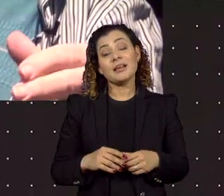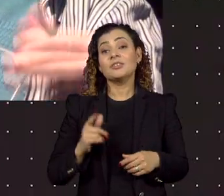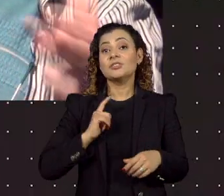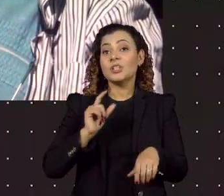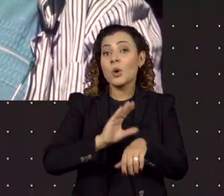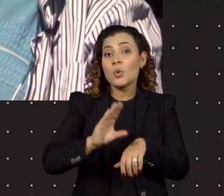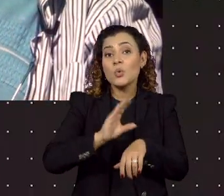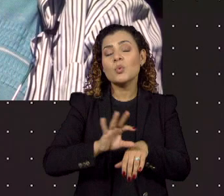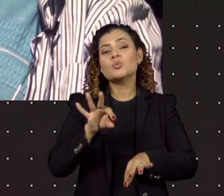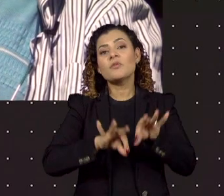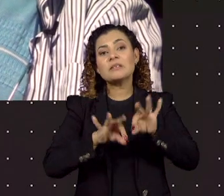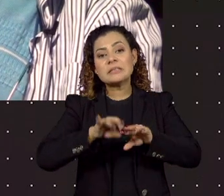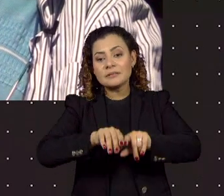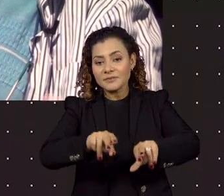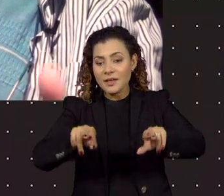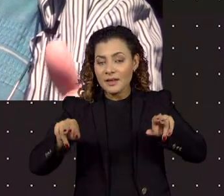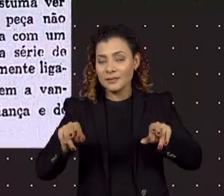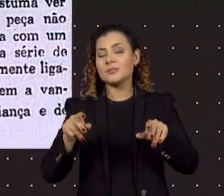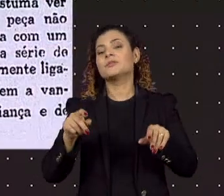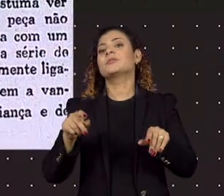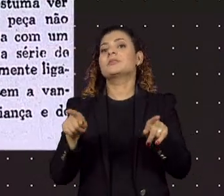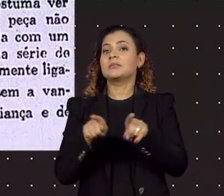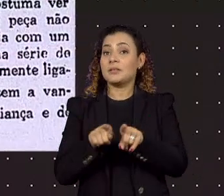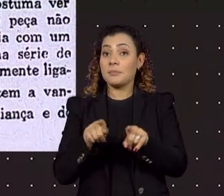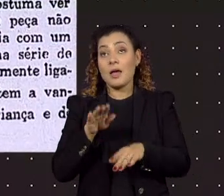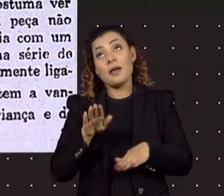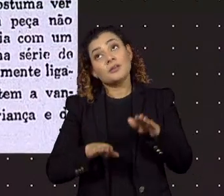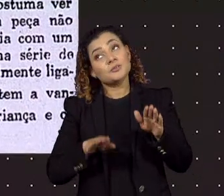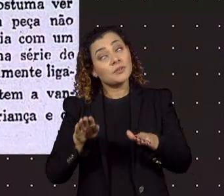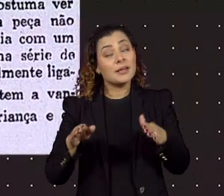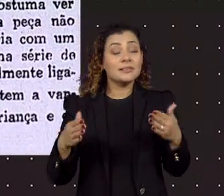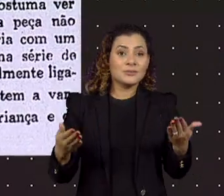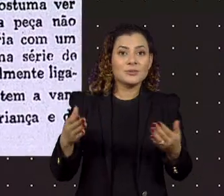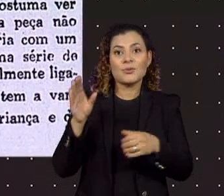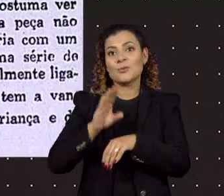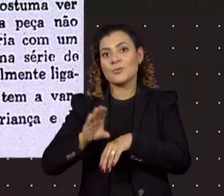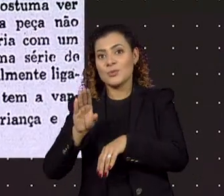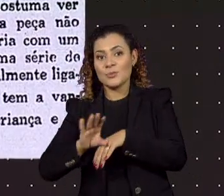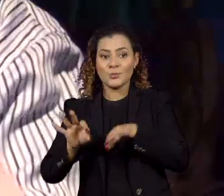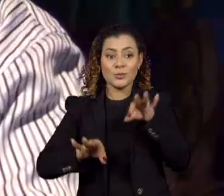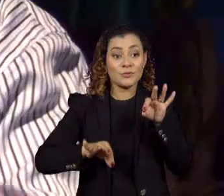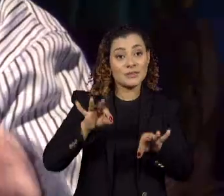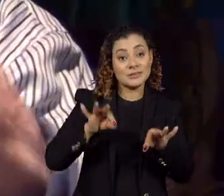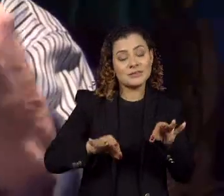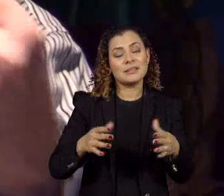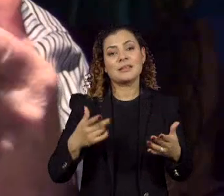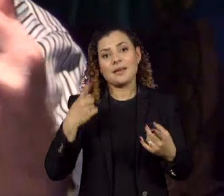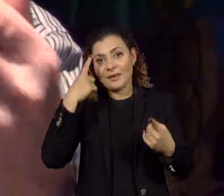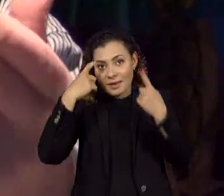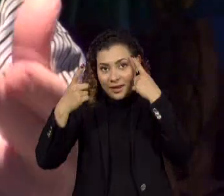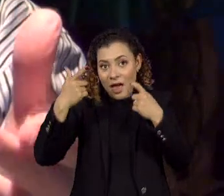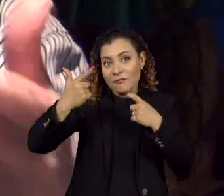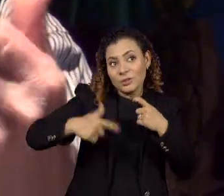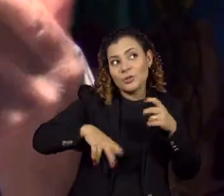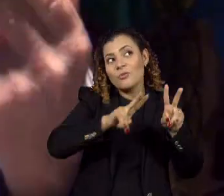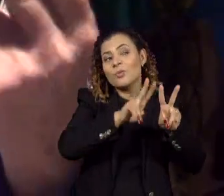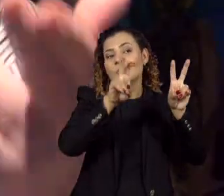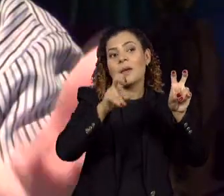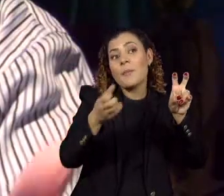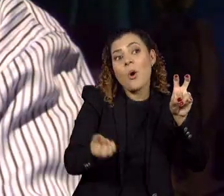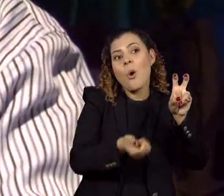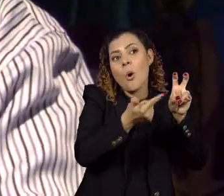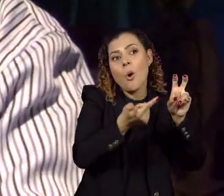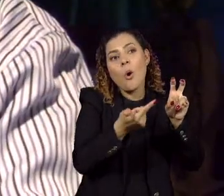cursos, oficinas, às vezes o curso, a oficina, recriava um tema e surgia